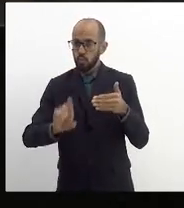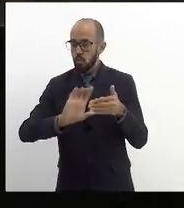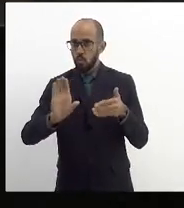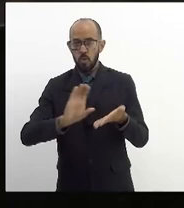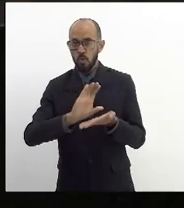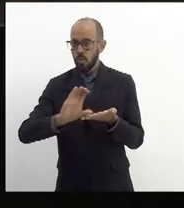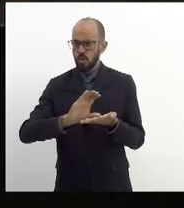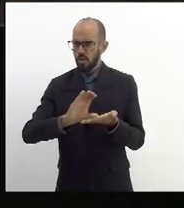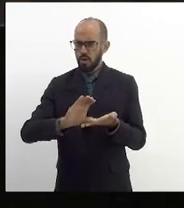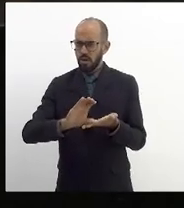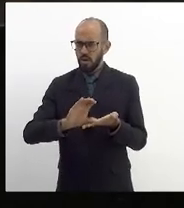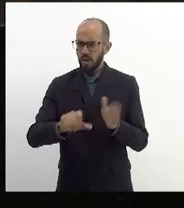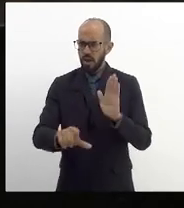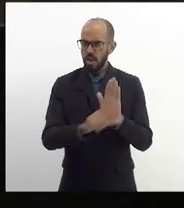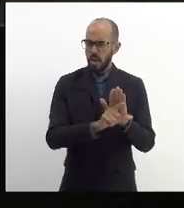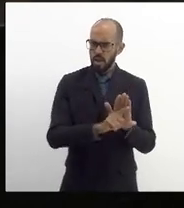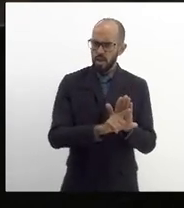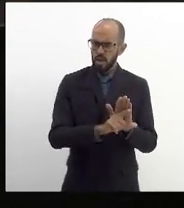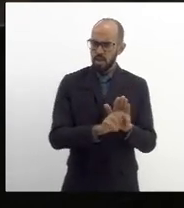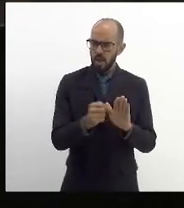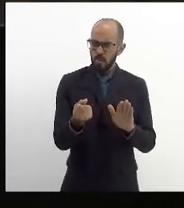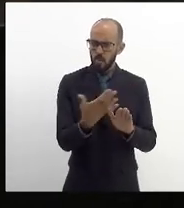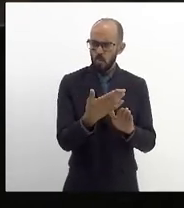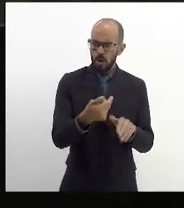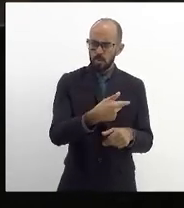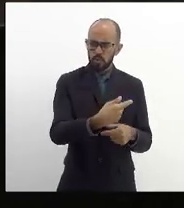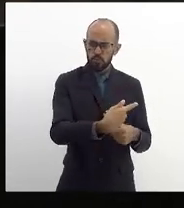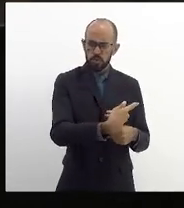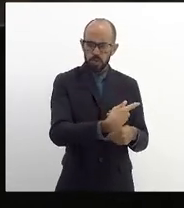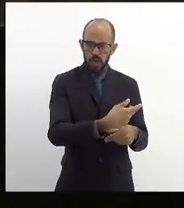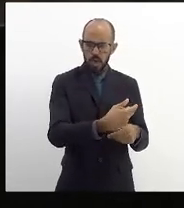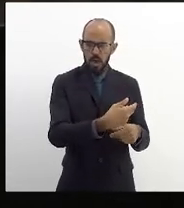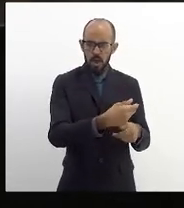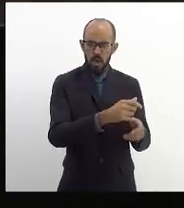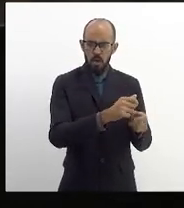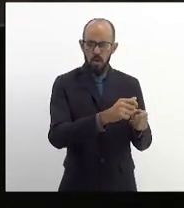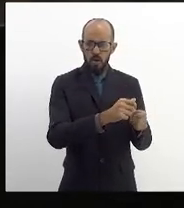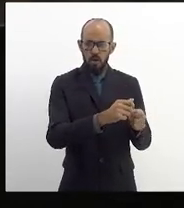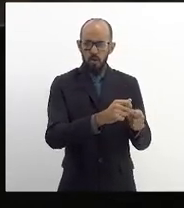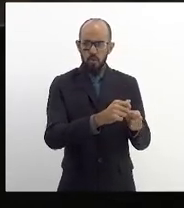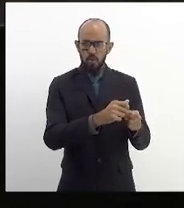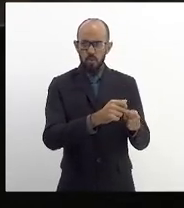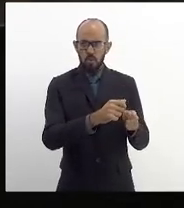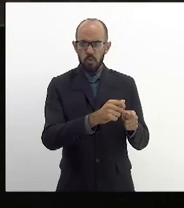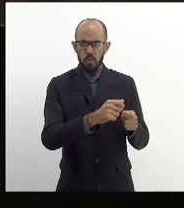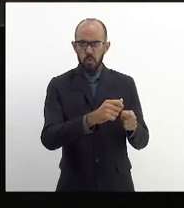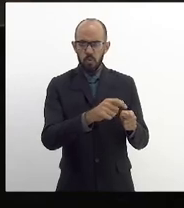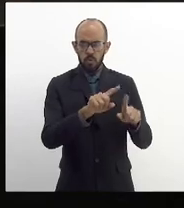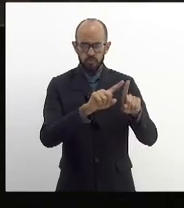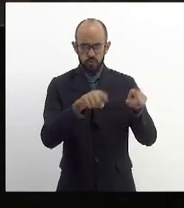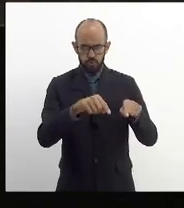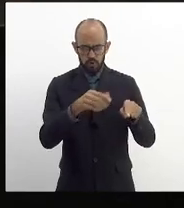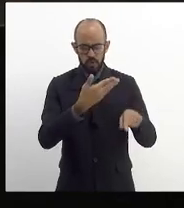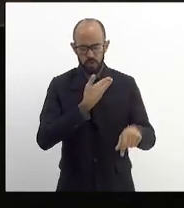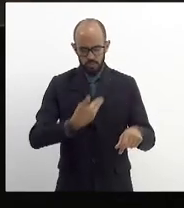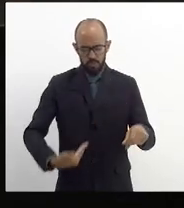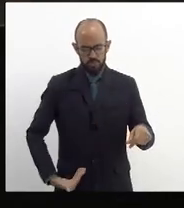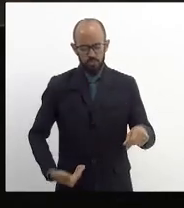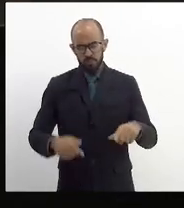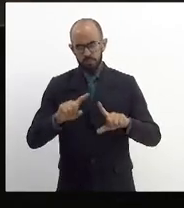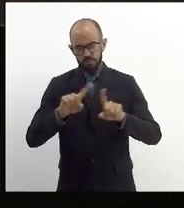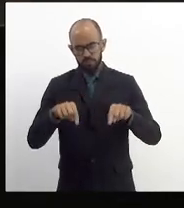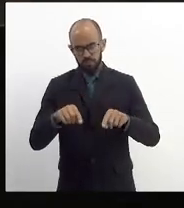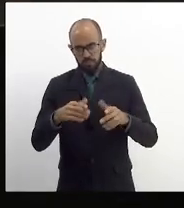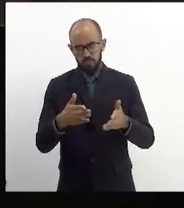da Lei quando foi procurada pela coluna do Servidor que é publicada no jornal Extra